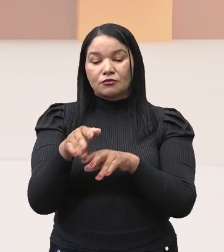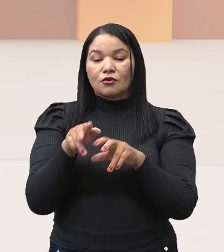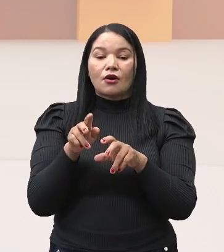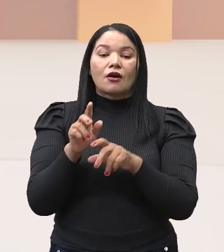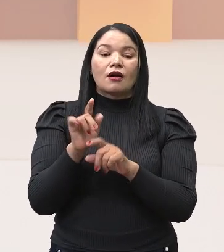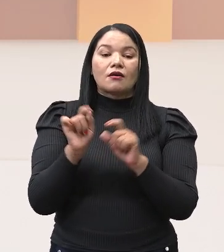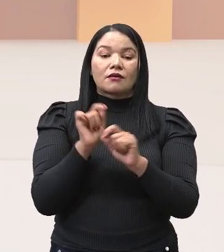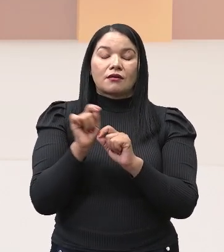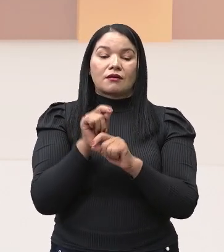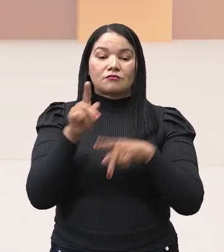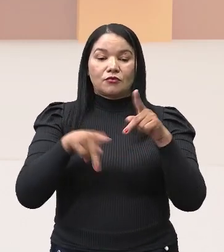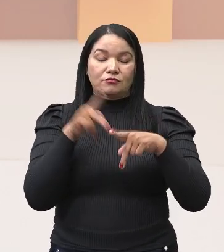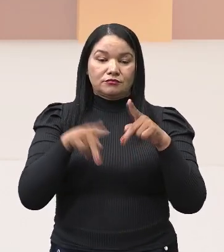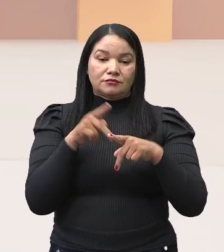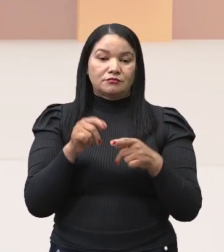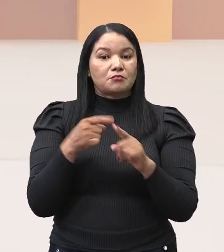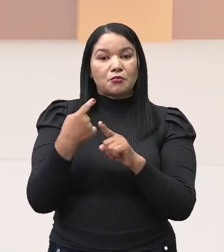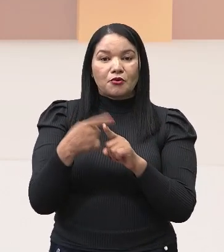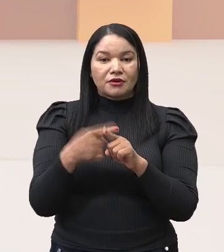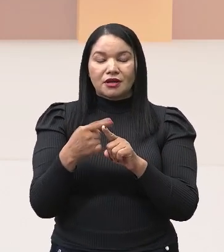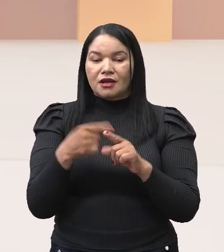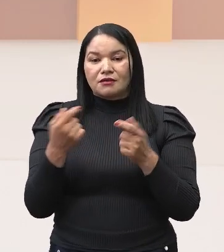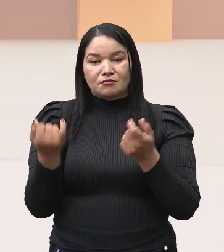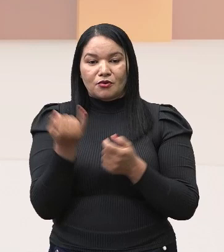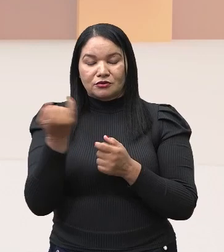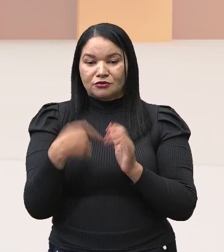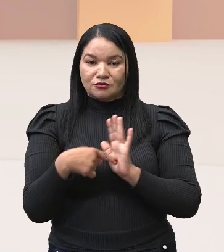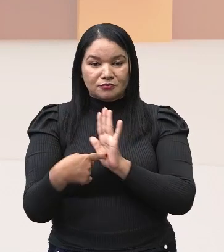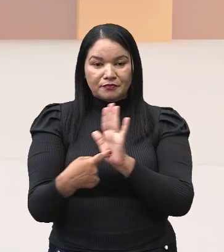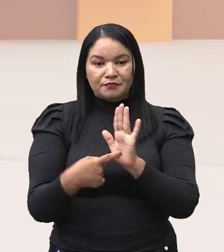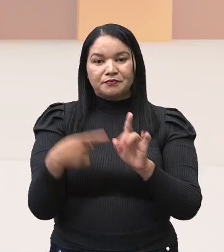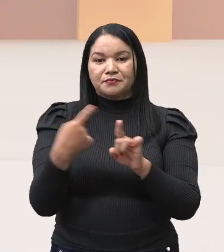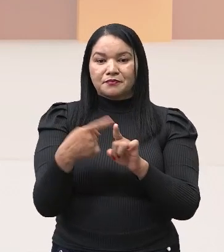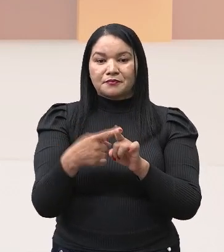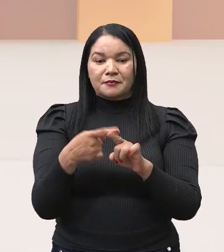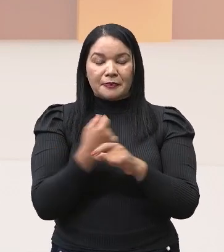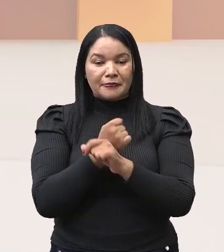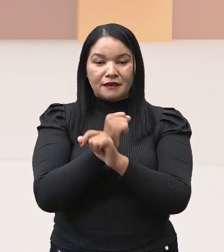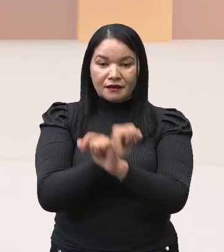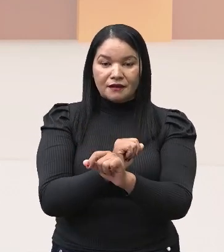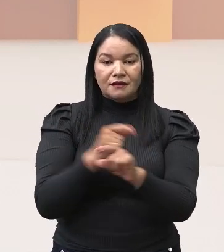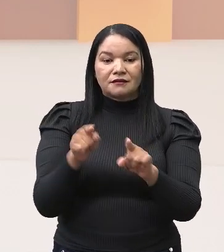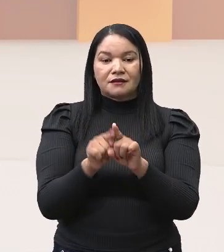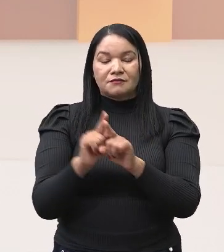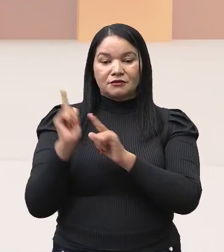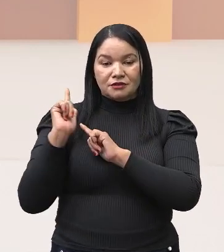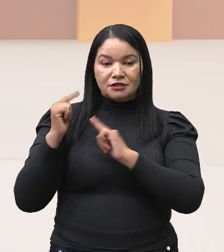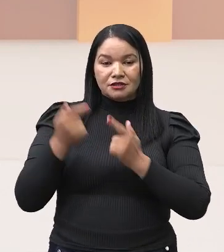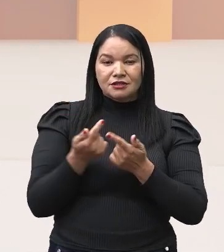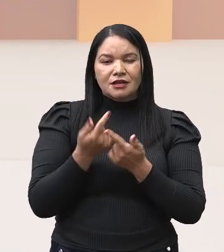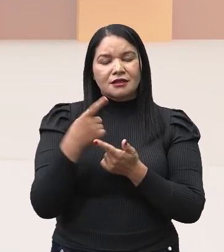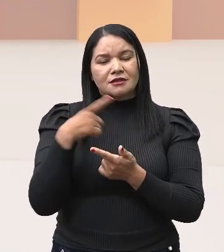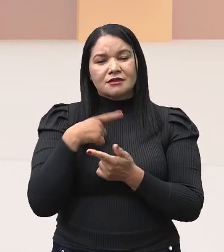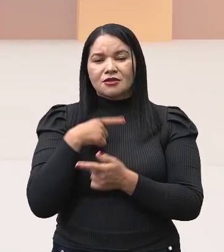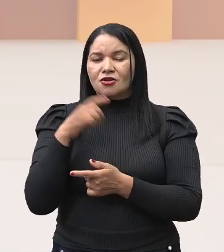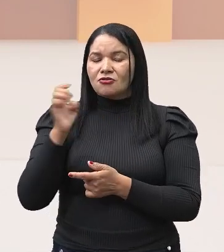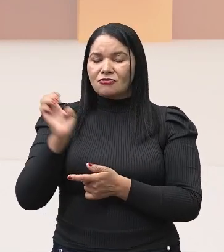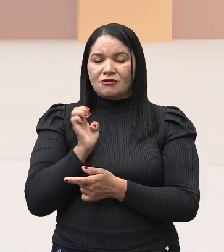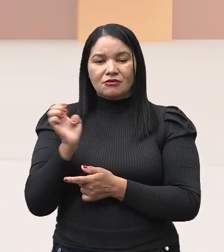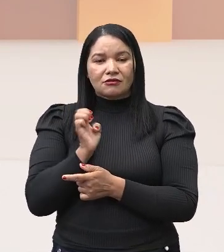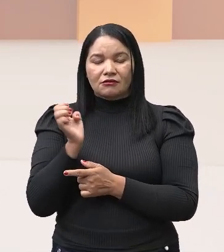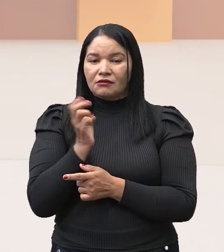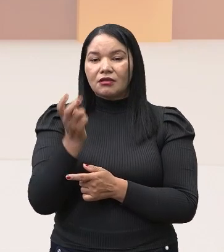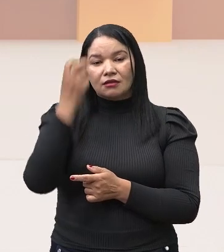importante frisar isso? Porque os africanos escravizados e seus afrodescendentes carregam uma riquíssima